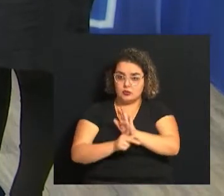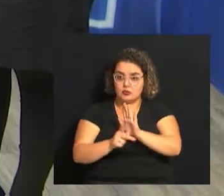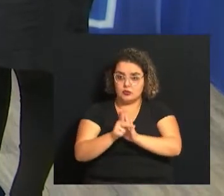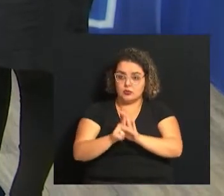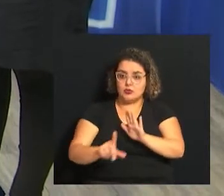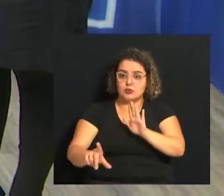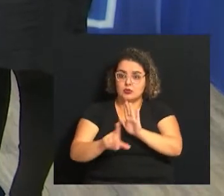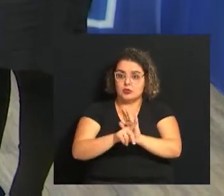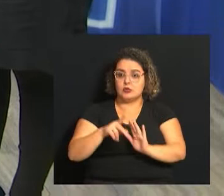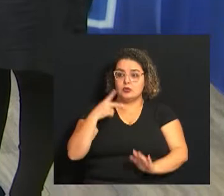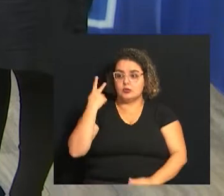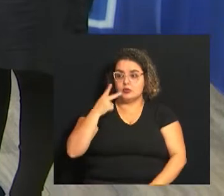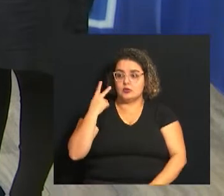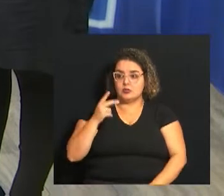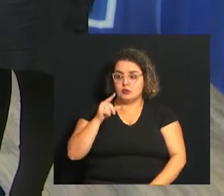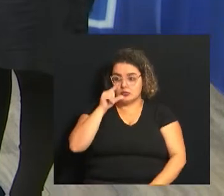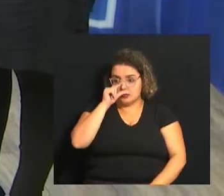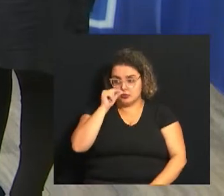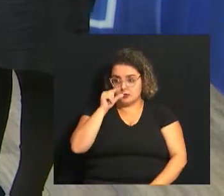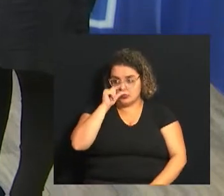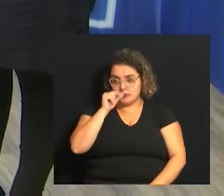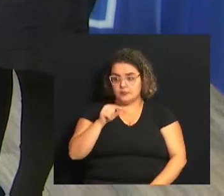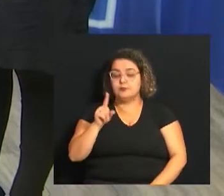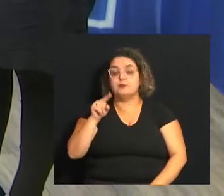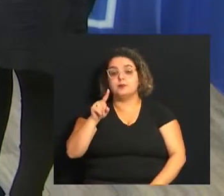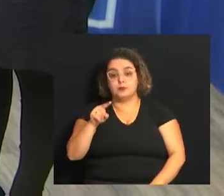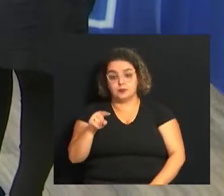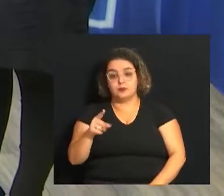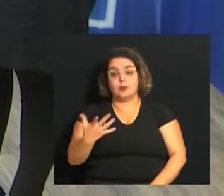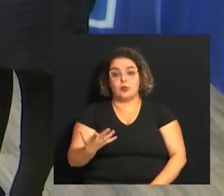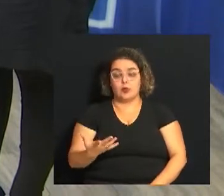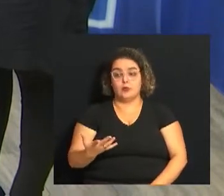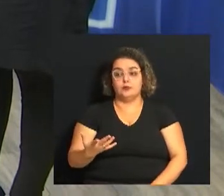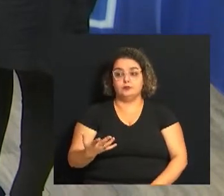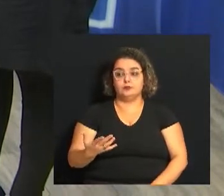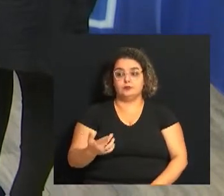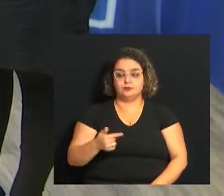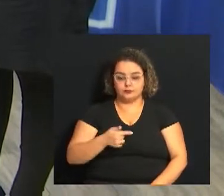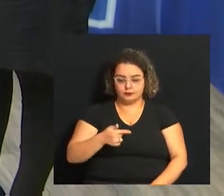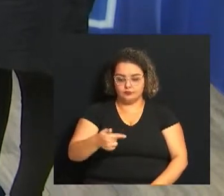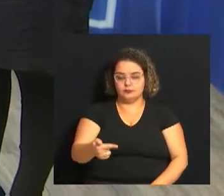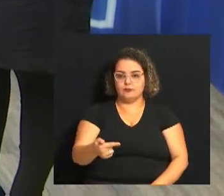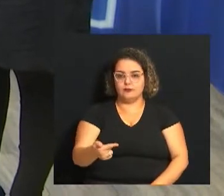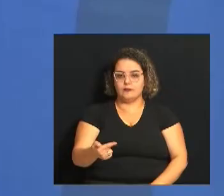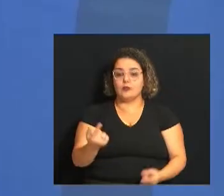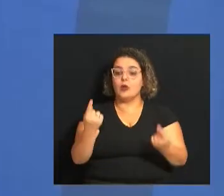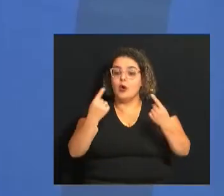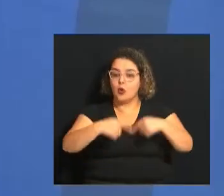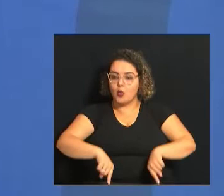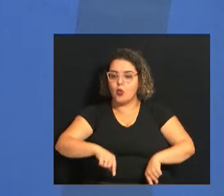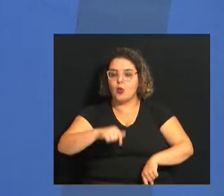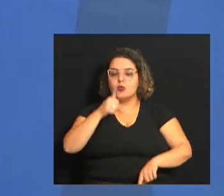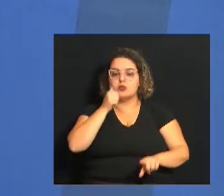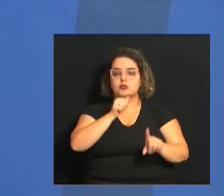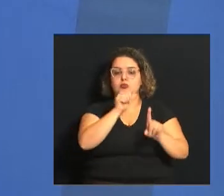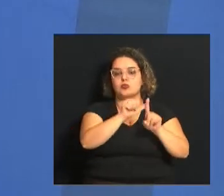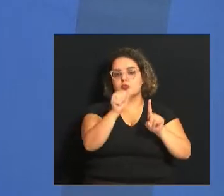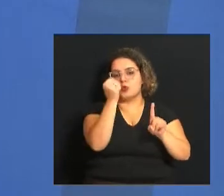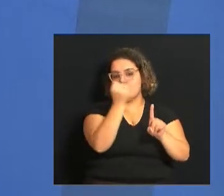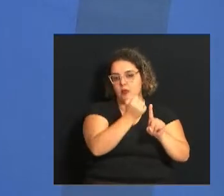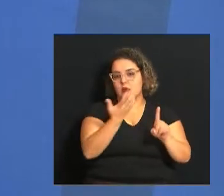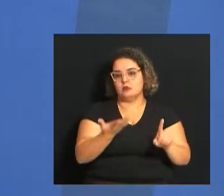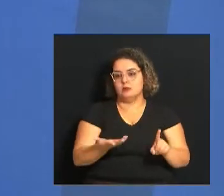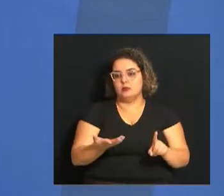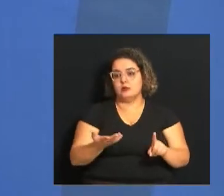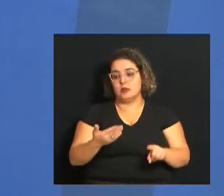do vereador Arnaldo Salvetti. A gente está na semana de combate ao feminicídio e mais uma ferramenta, olha